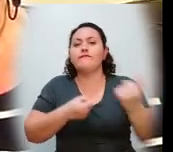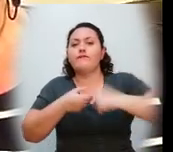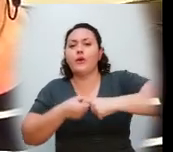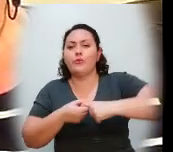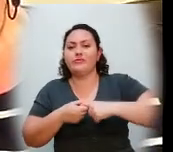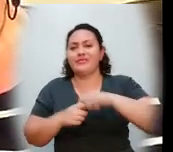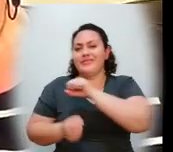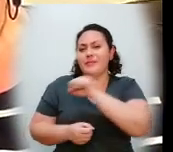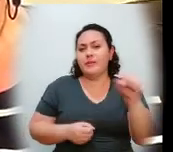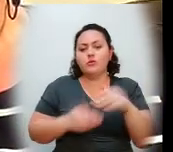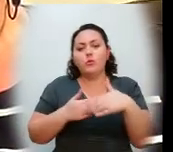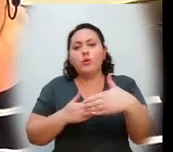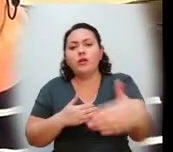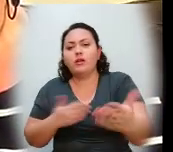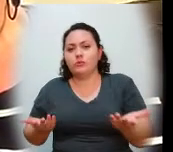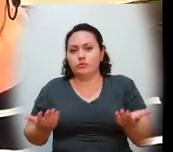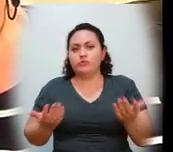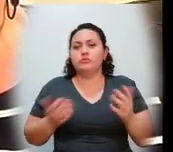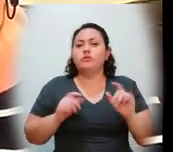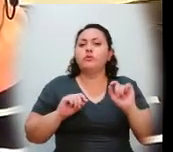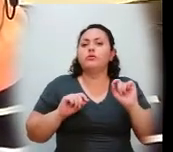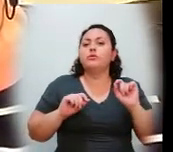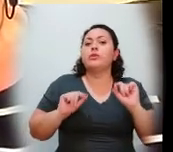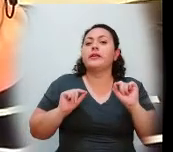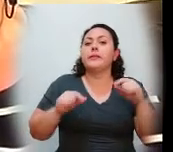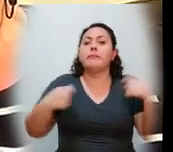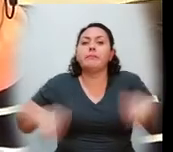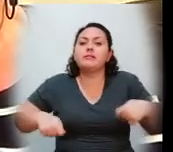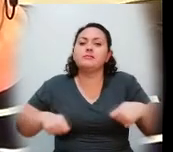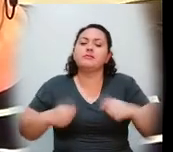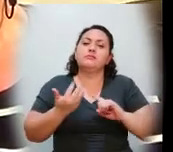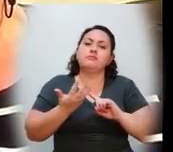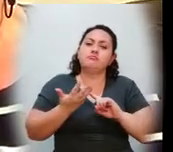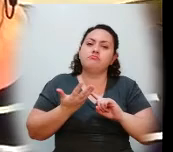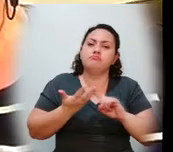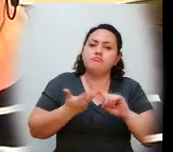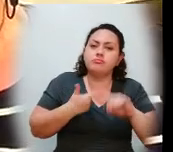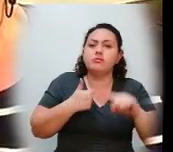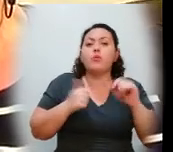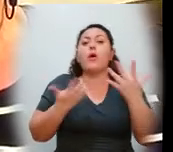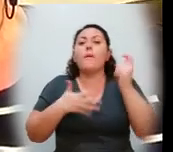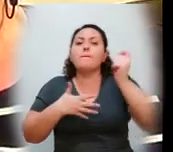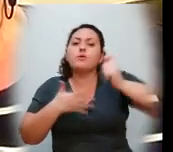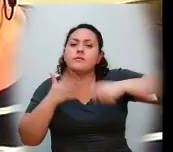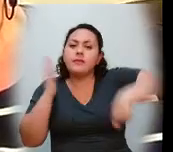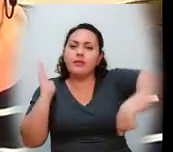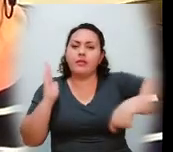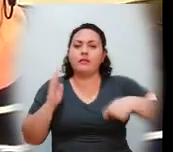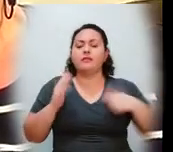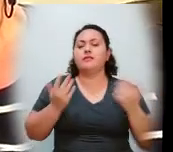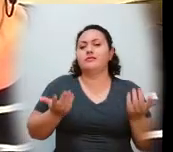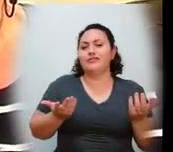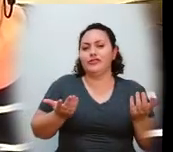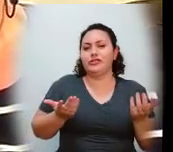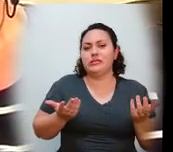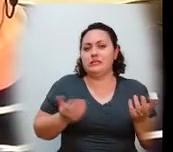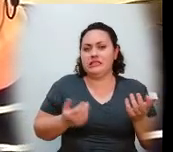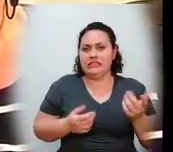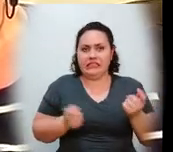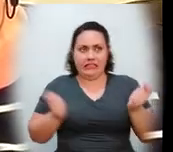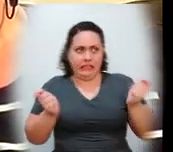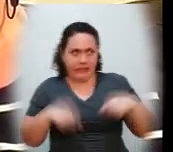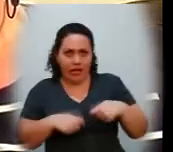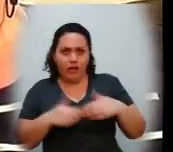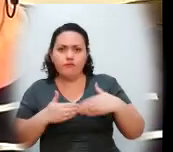o semestre, né, quais são as possibilidades que a gente tem daqui para frente, qual é a possibilidade que a gente tem